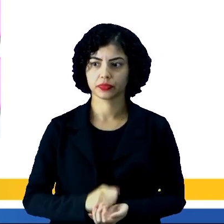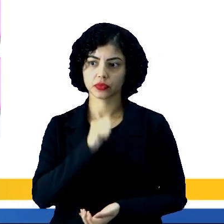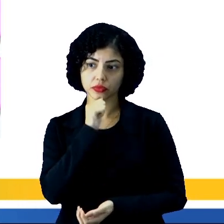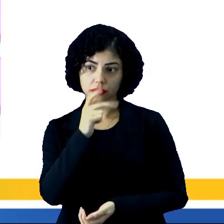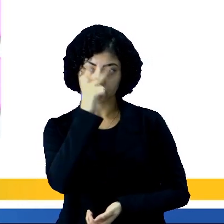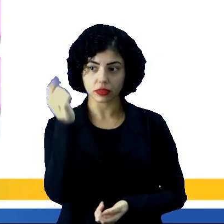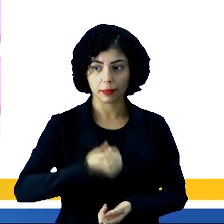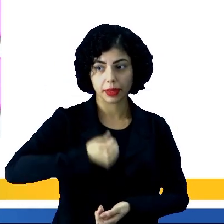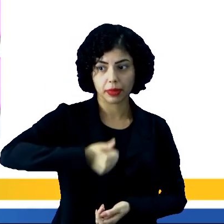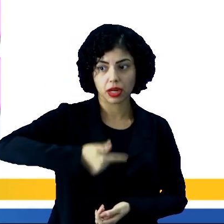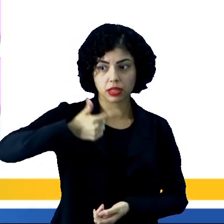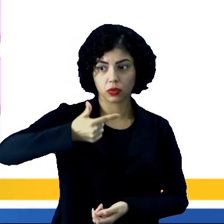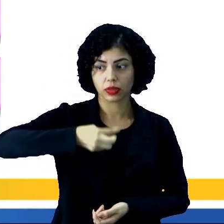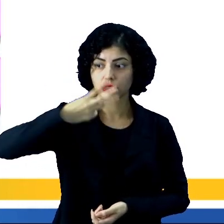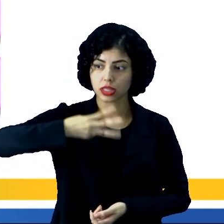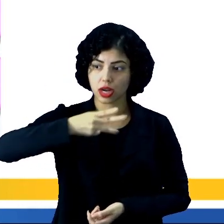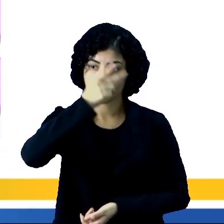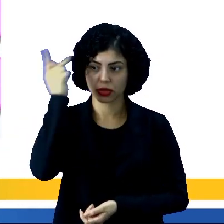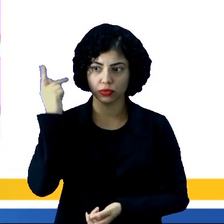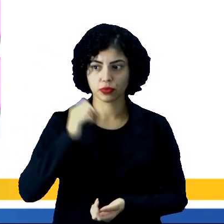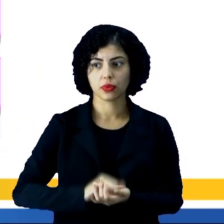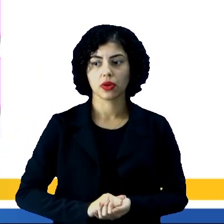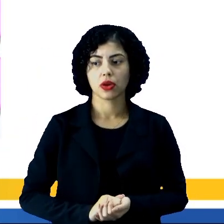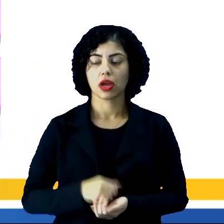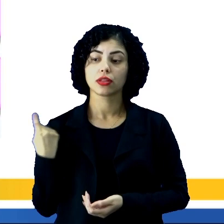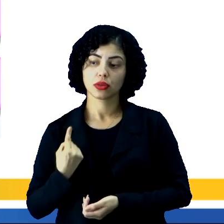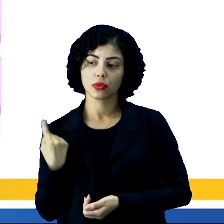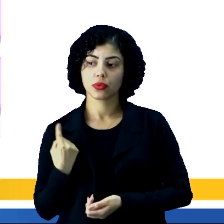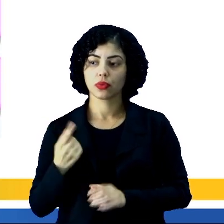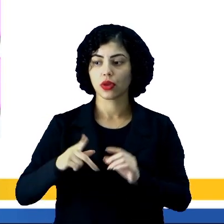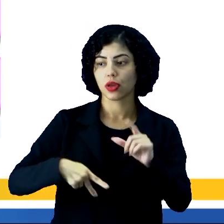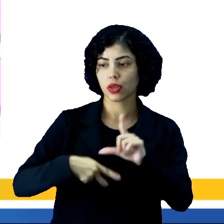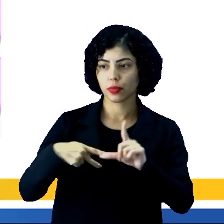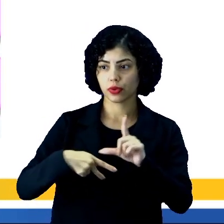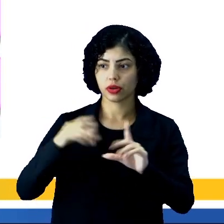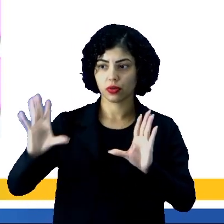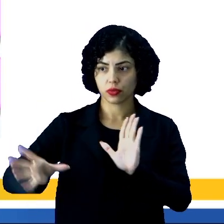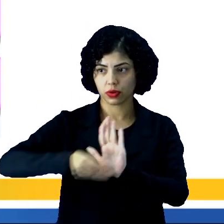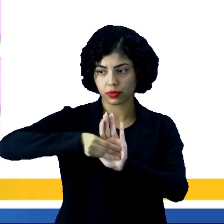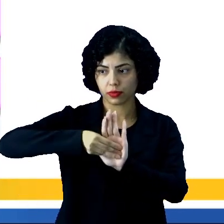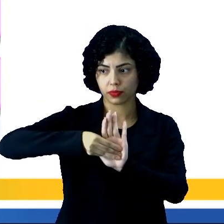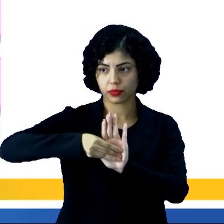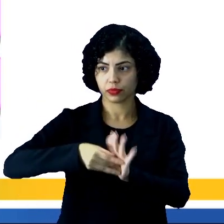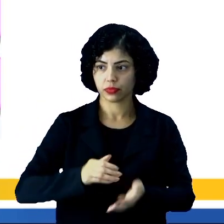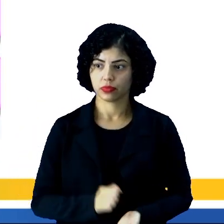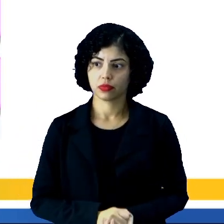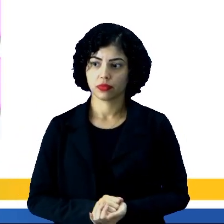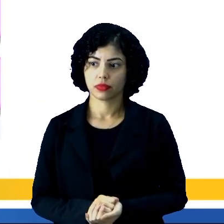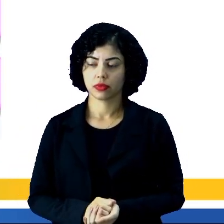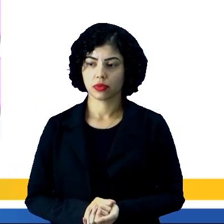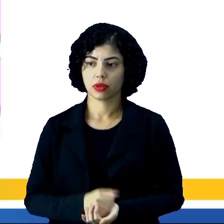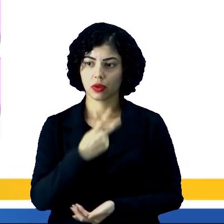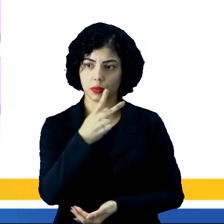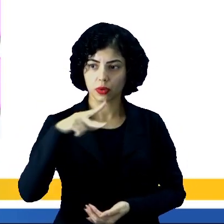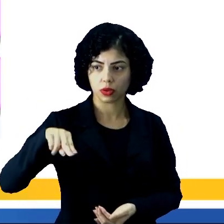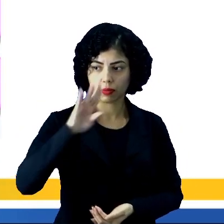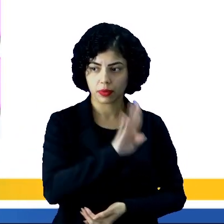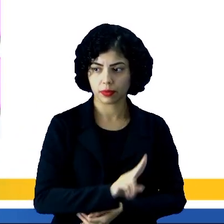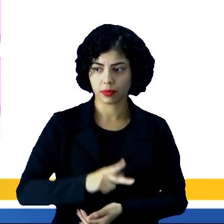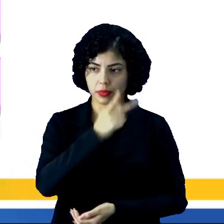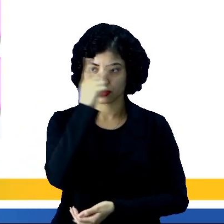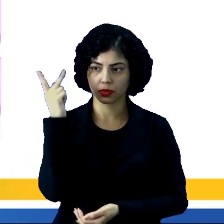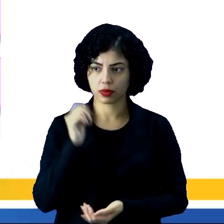tem a primeira segunda terceira pessoa né do singular e do plural que se encaixa ali né os pronomes pessoais né